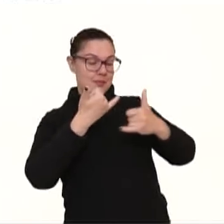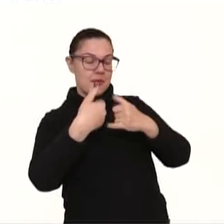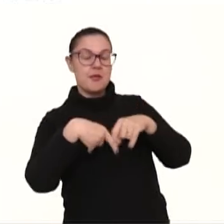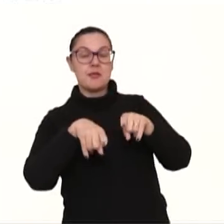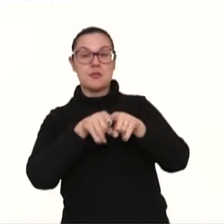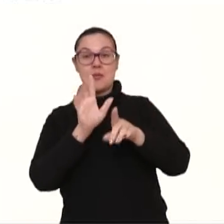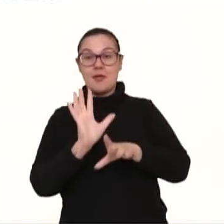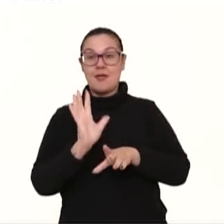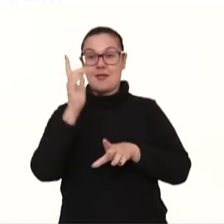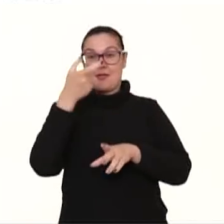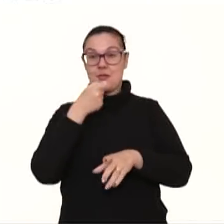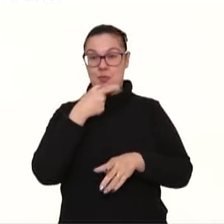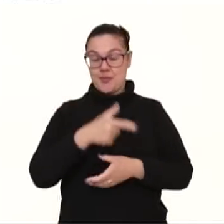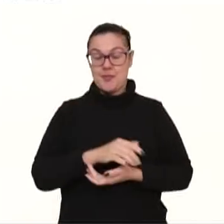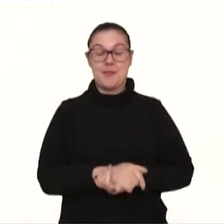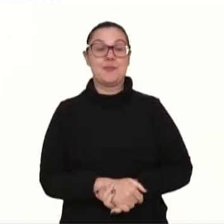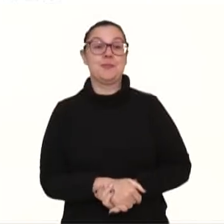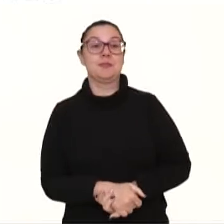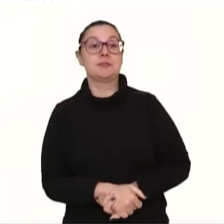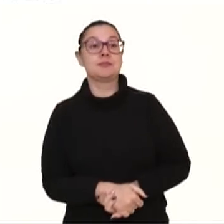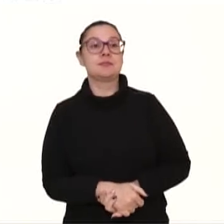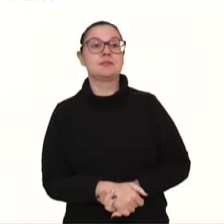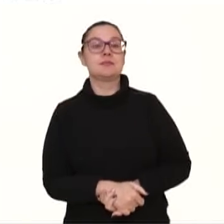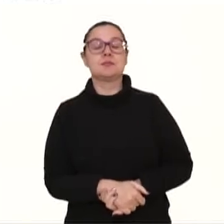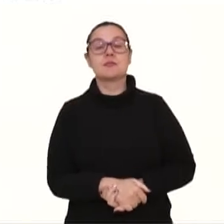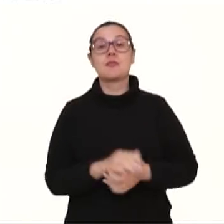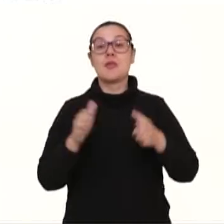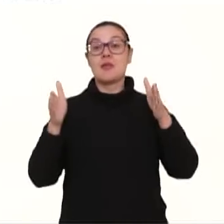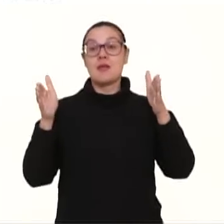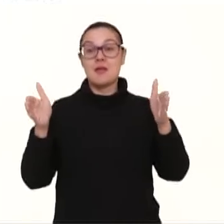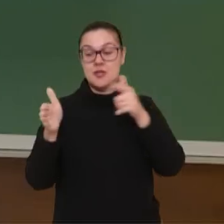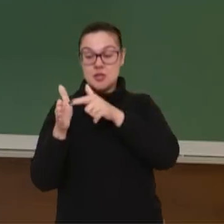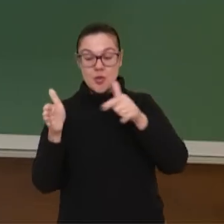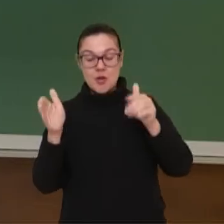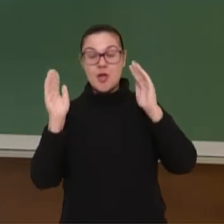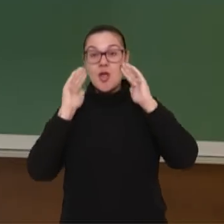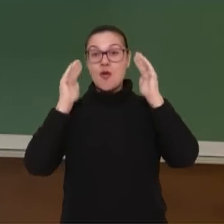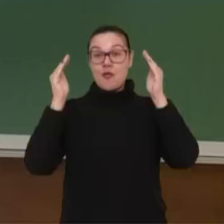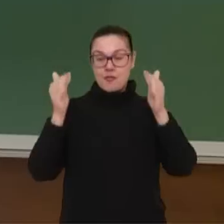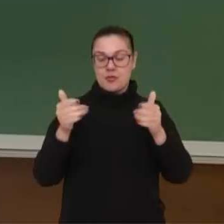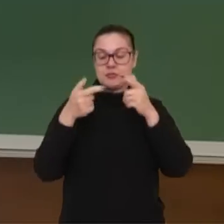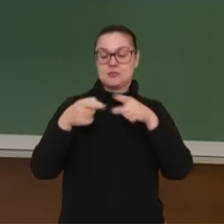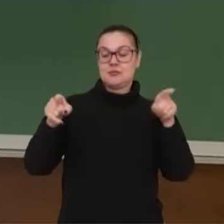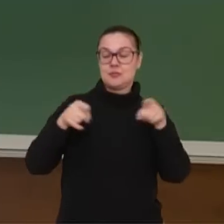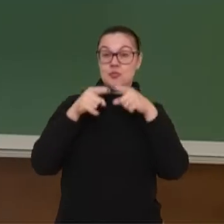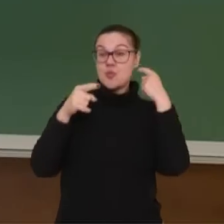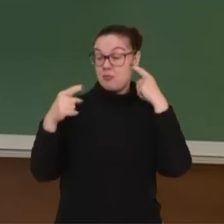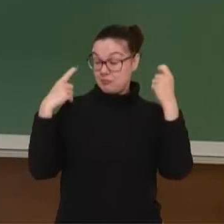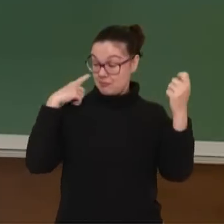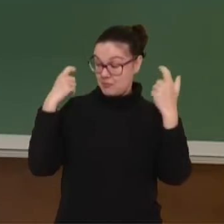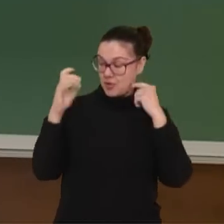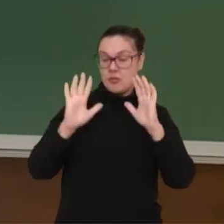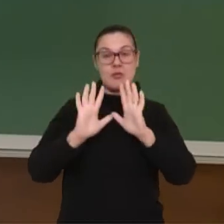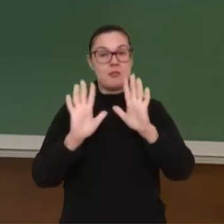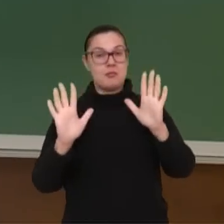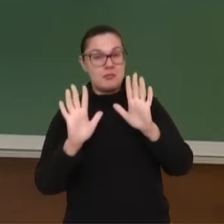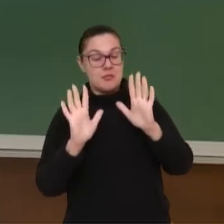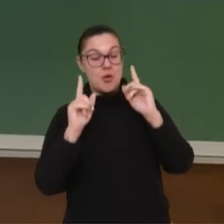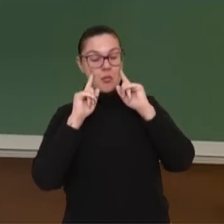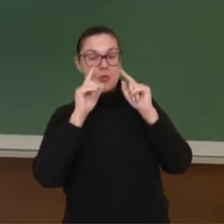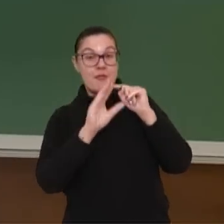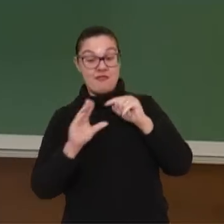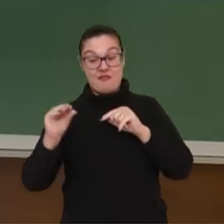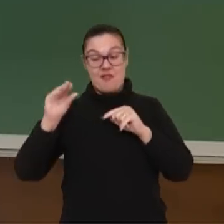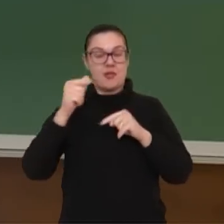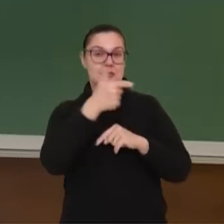e situações cômicas. Então aqui eles têm uma ênfase com a música, com o som, mas não com